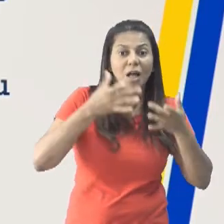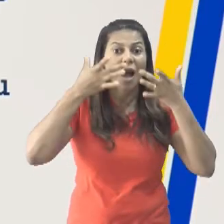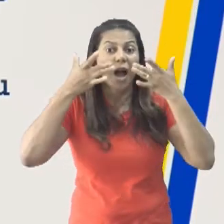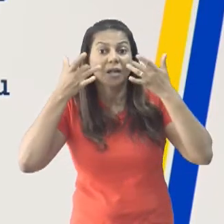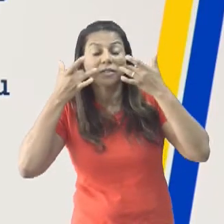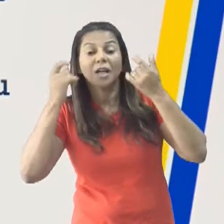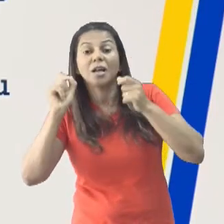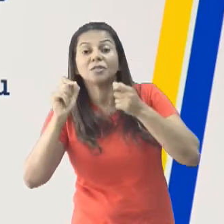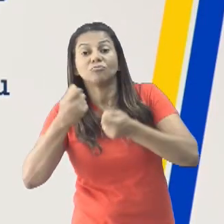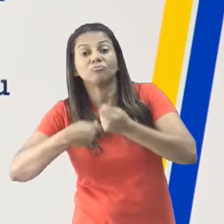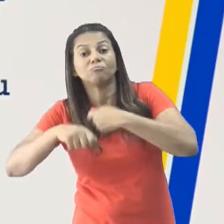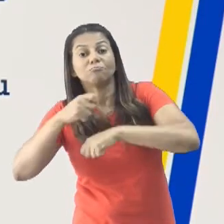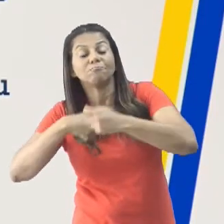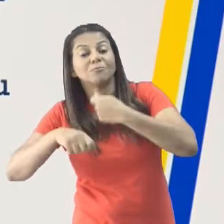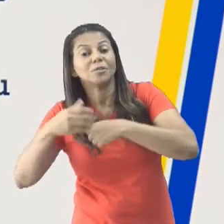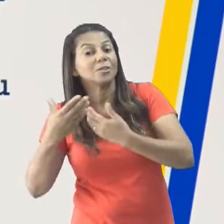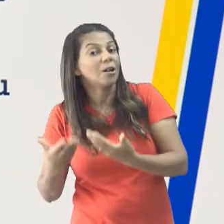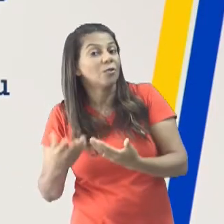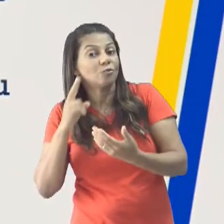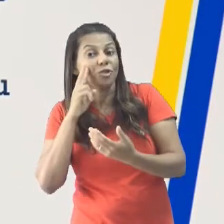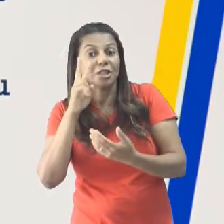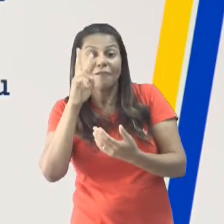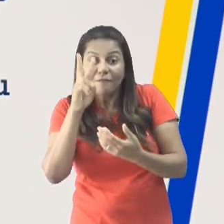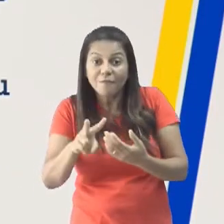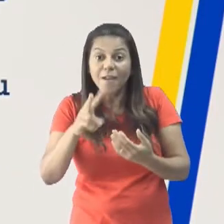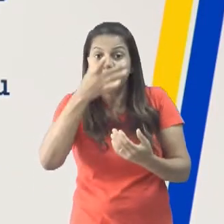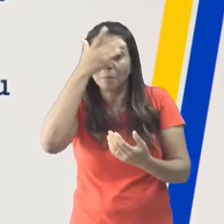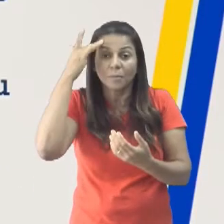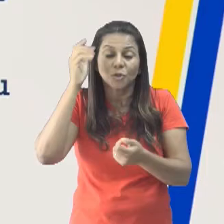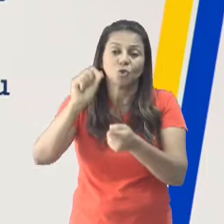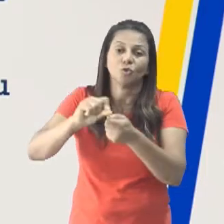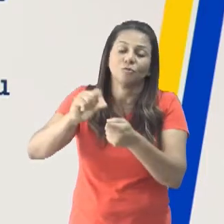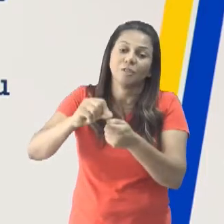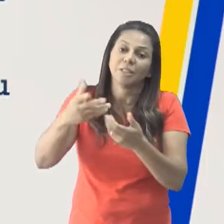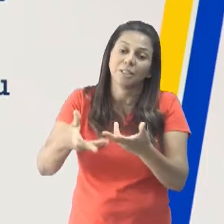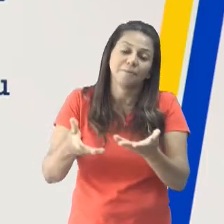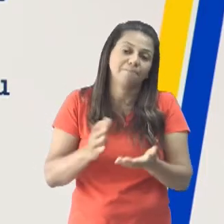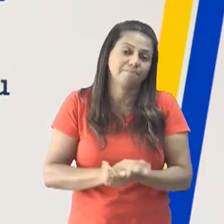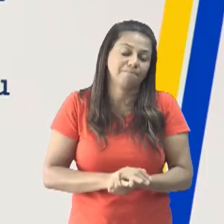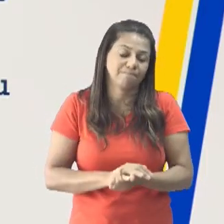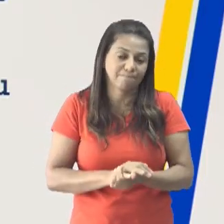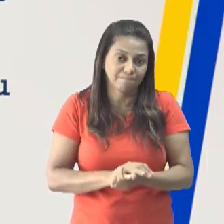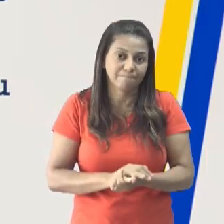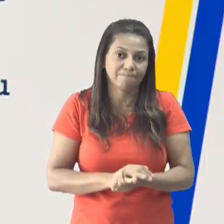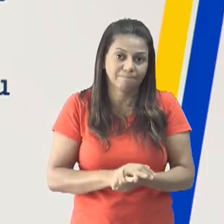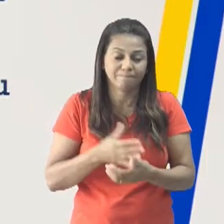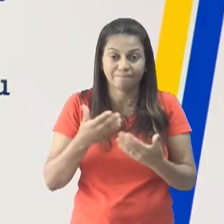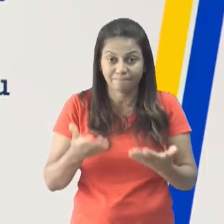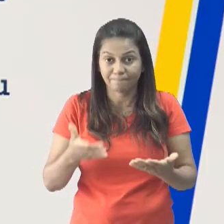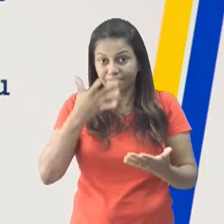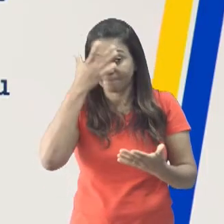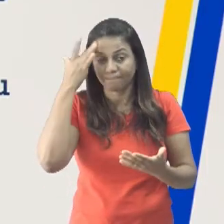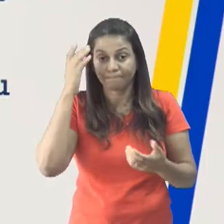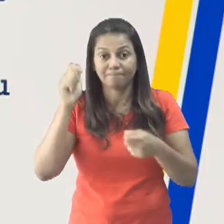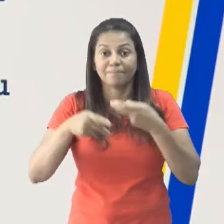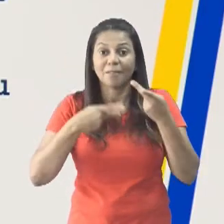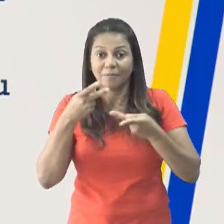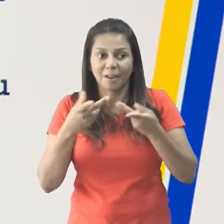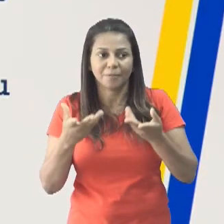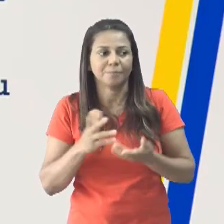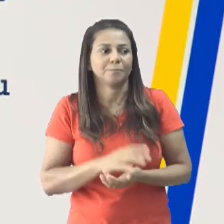só tem a cena, vocês vão ver, tem o ato e as falas dos personagens. E alguém vai ter que dar vida àquele